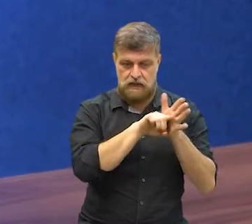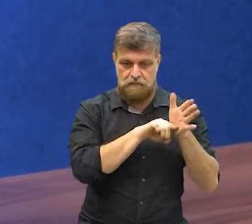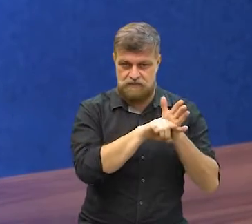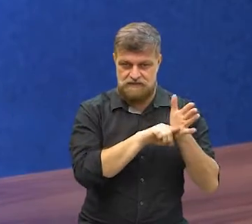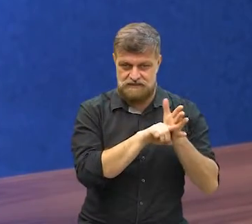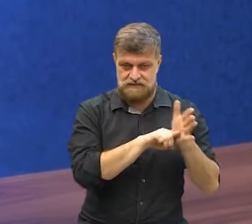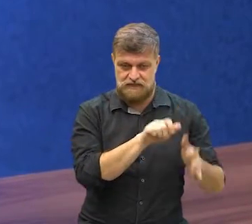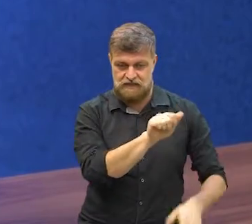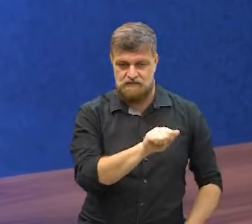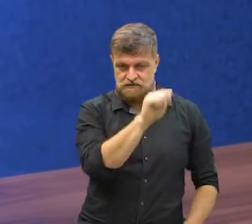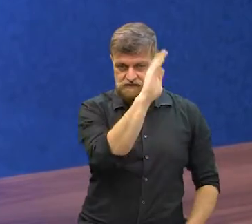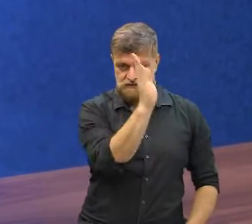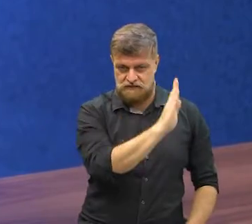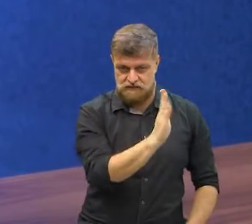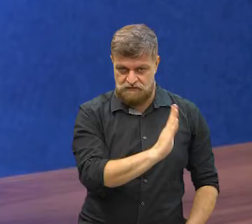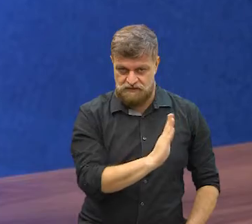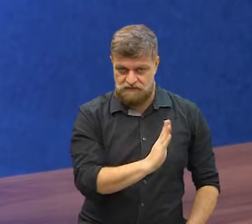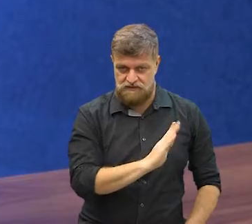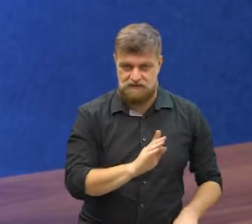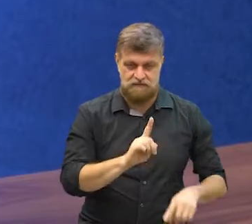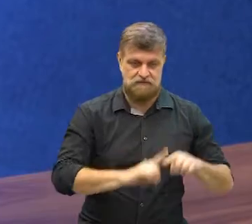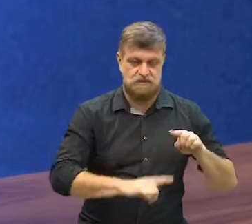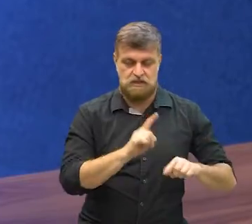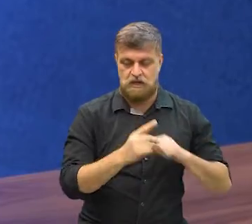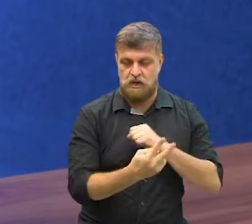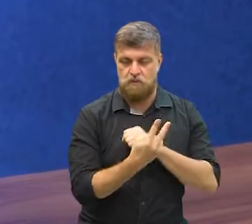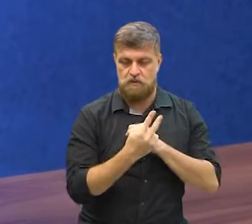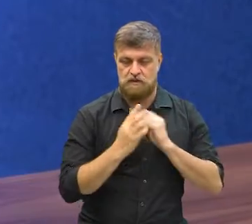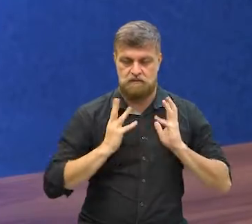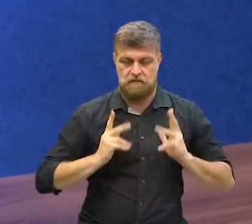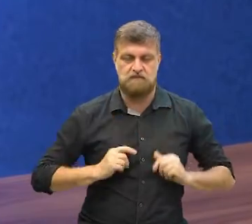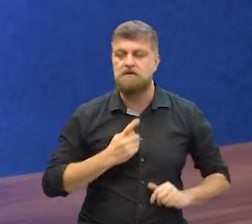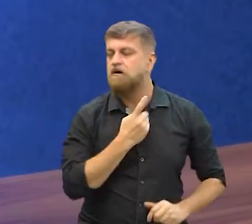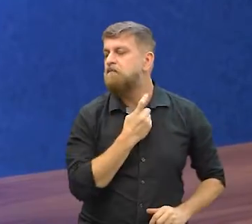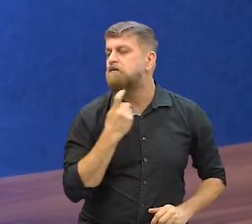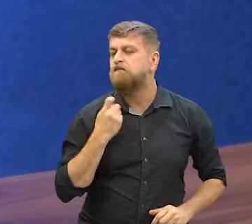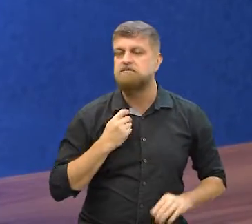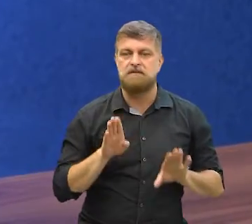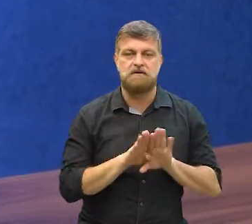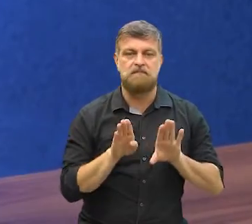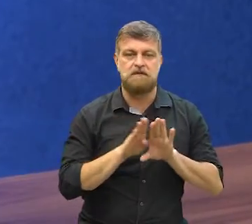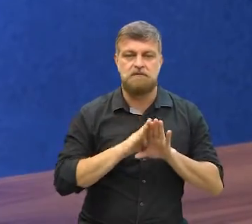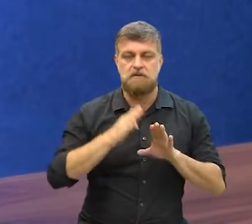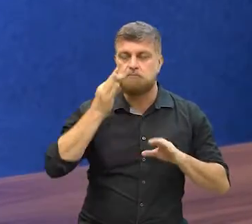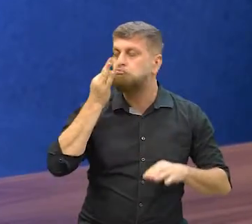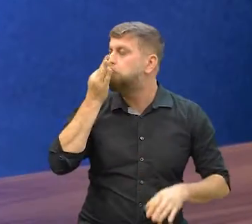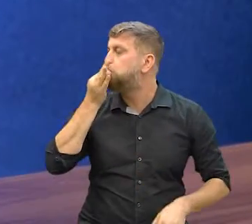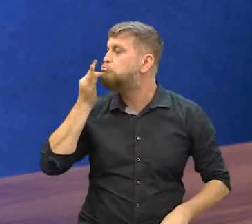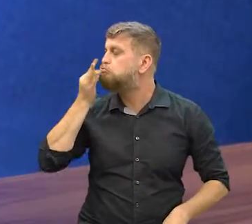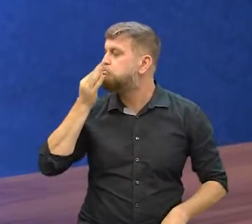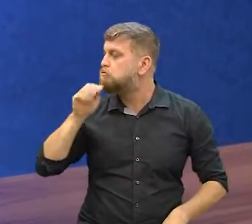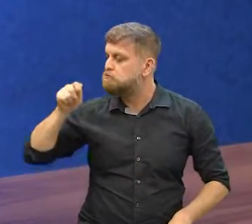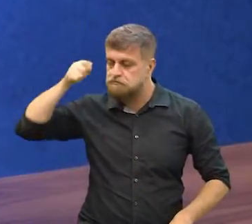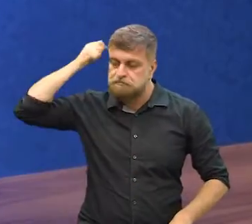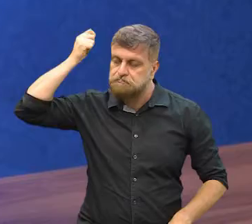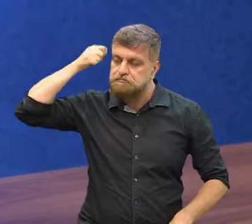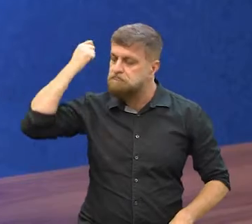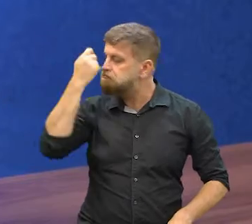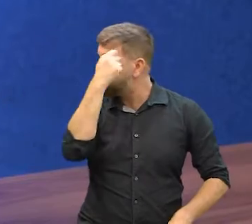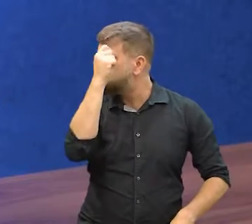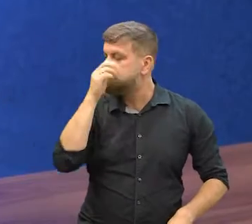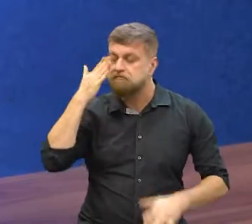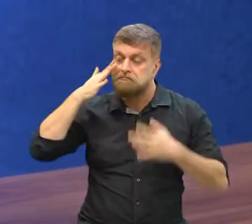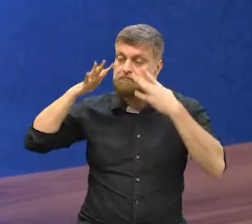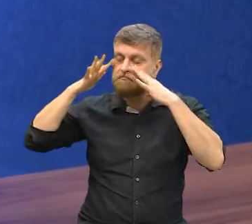da Associação Brasileira da Indústria de Higiene Pessoal, Perfumaria e Cosméticos. Capaz de movimentar